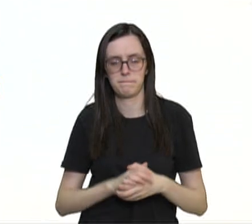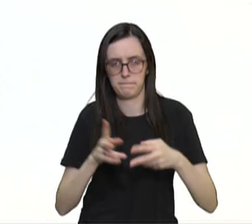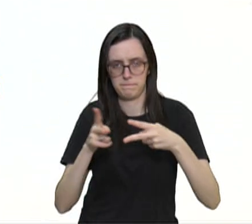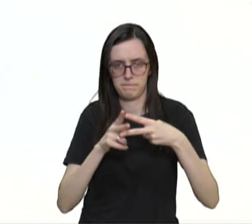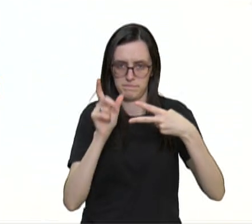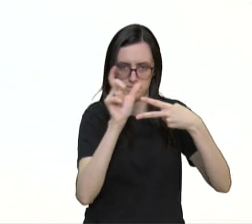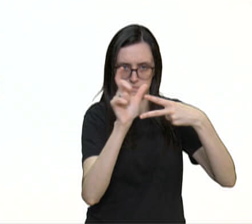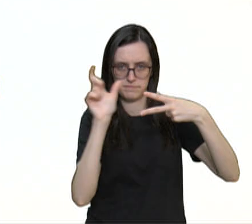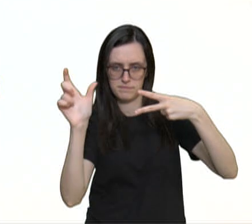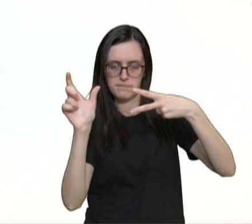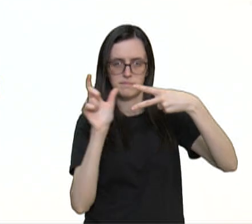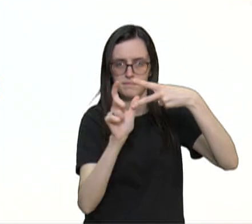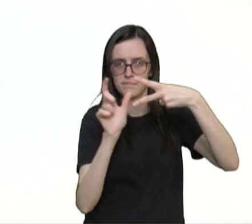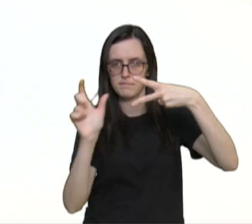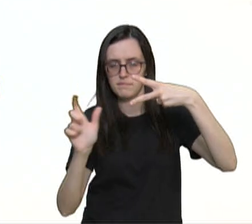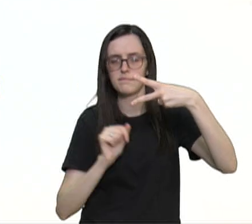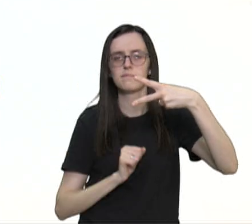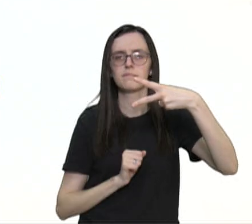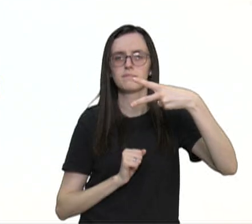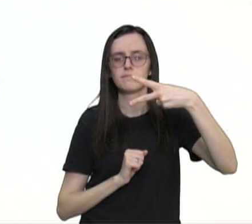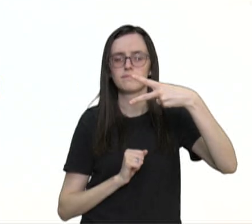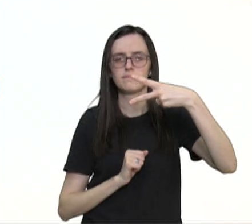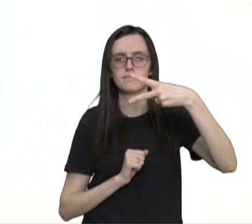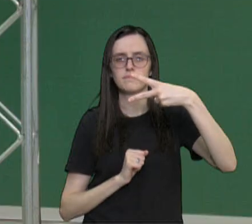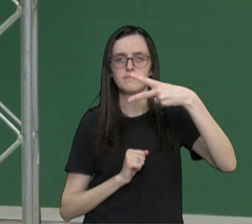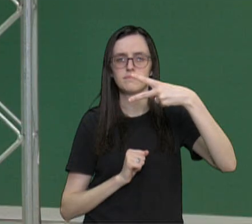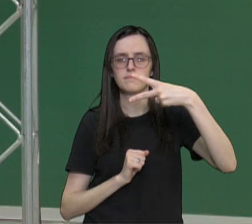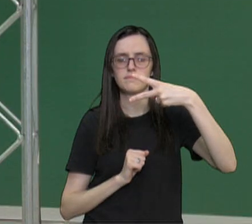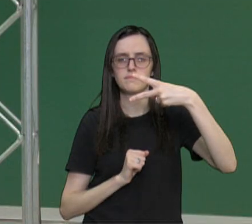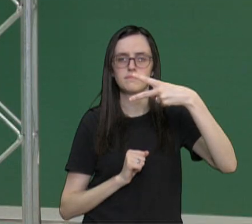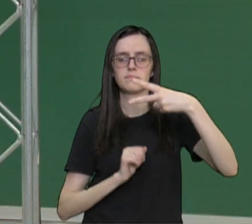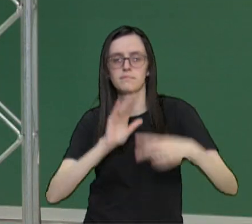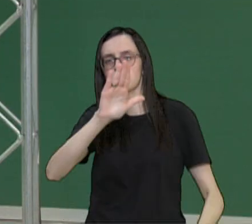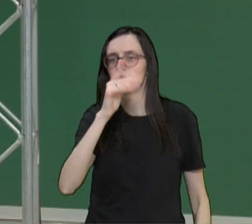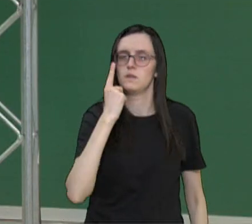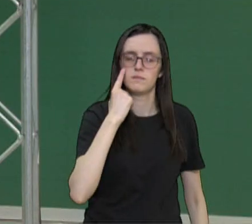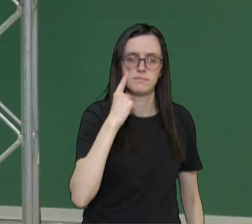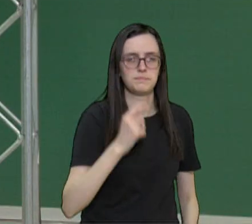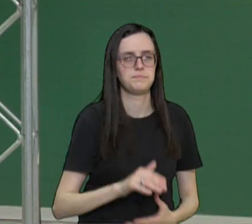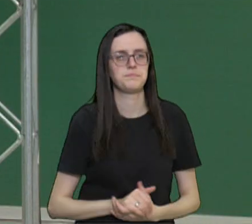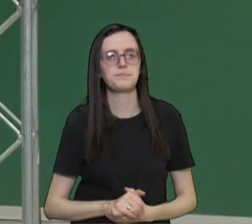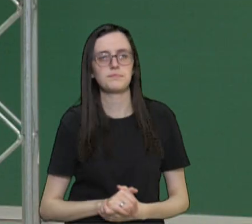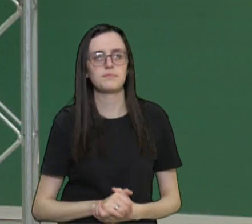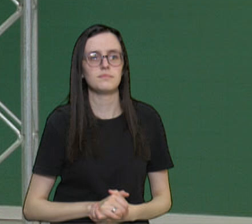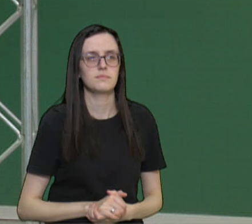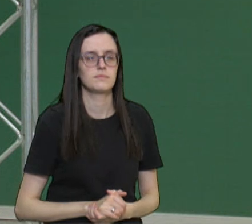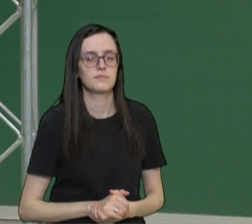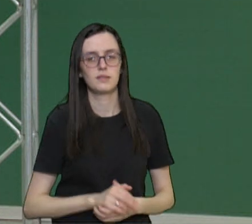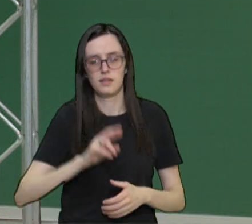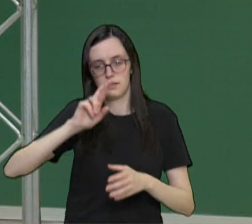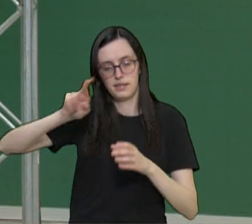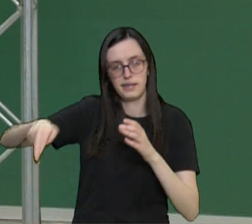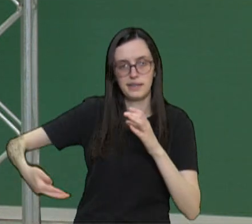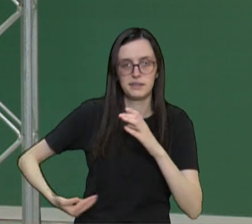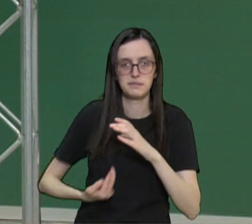Renascimento e maneirismo, barroco e maneirismo. Gente, o